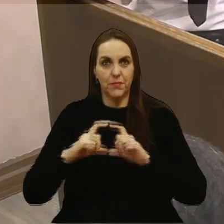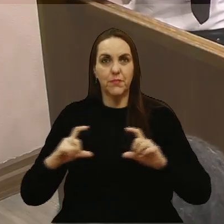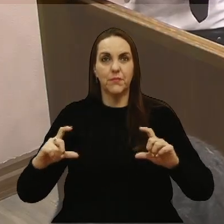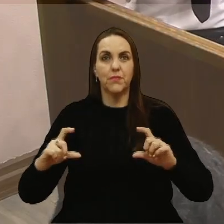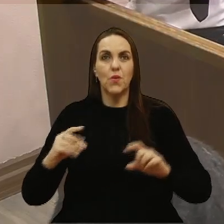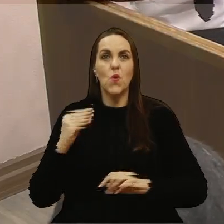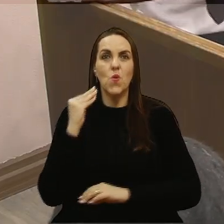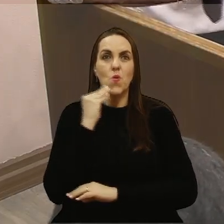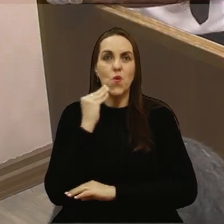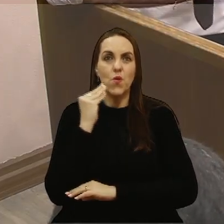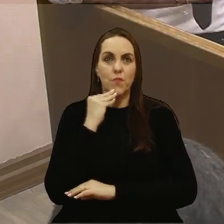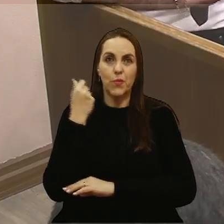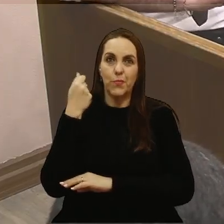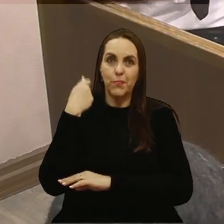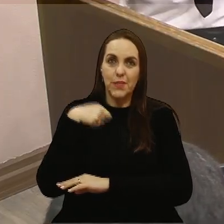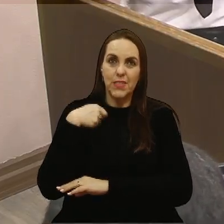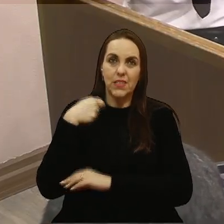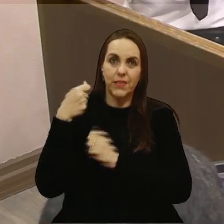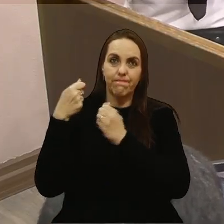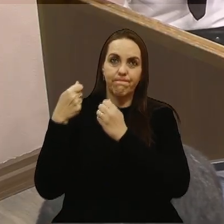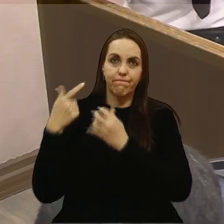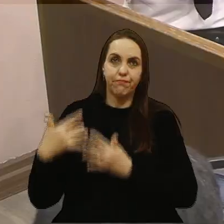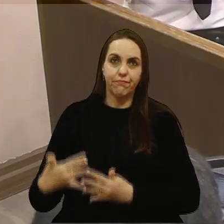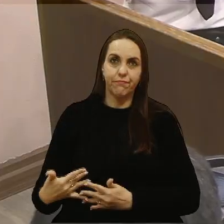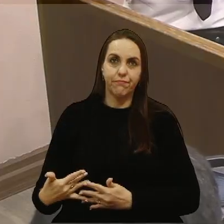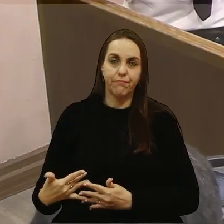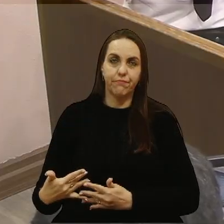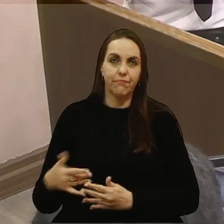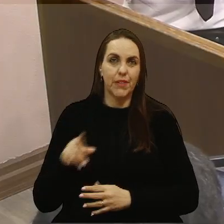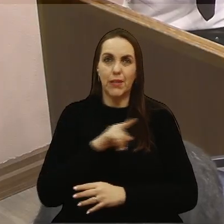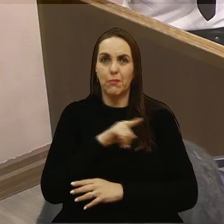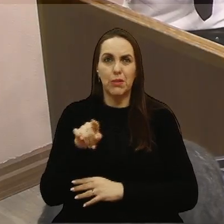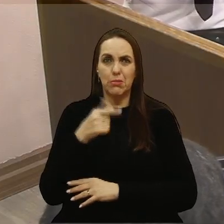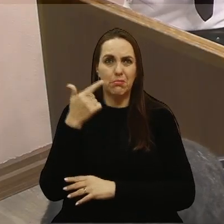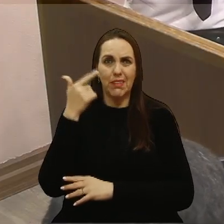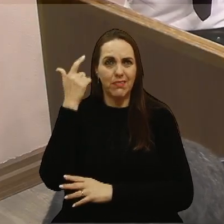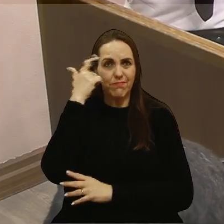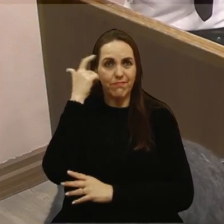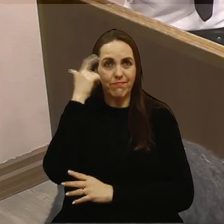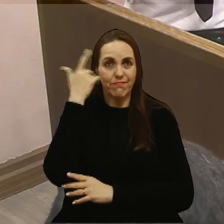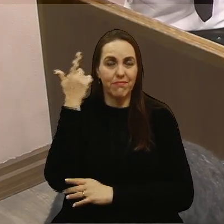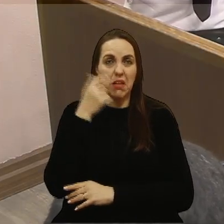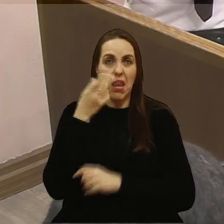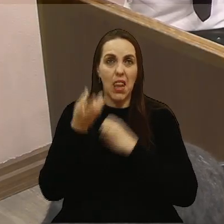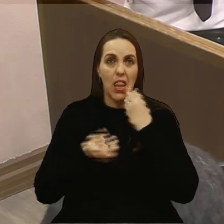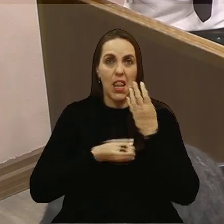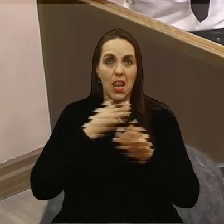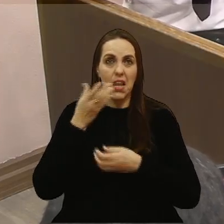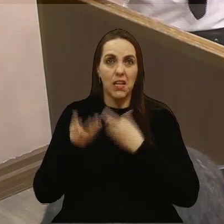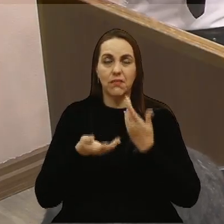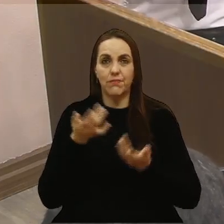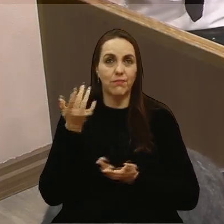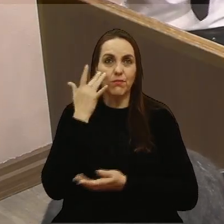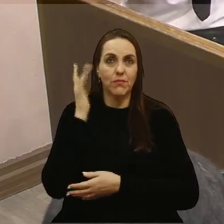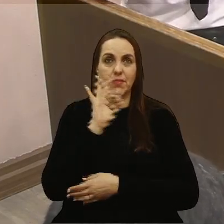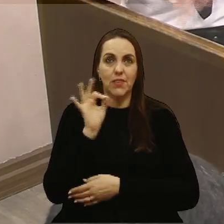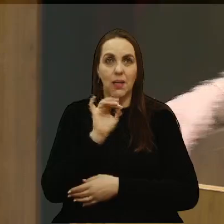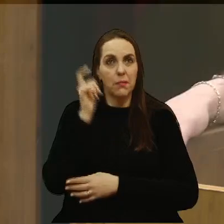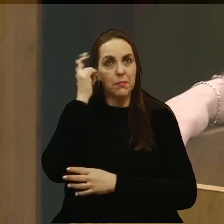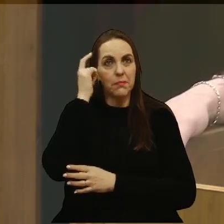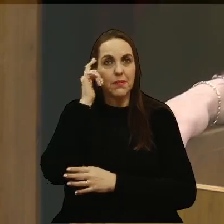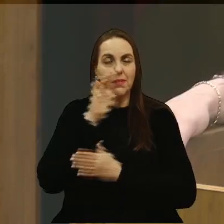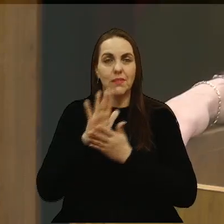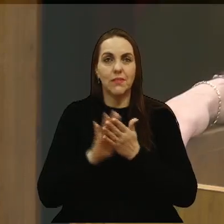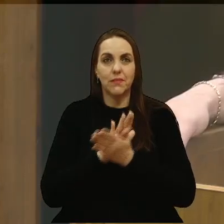óbvio tem que ser dito. Diversas vezes as pessoas não têm noção e saem falando as coisas assim sem pensar,